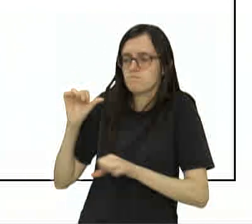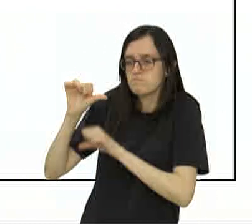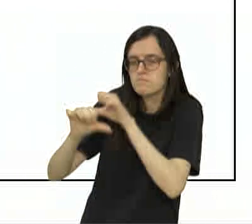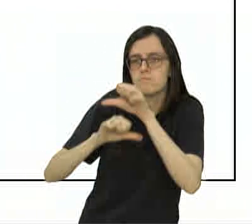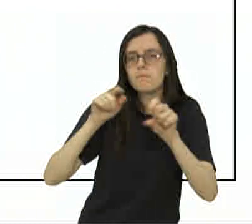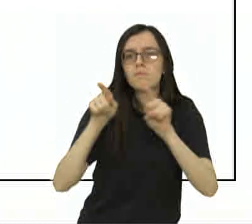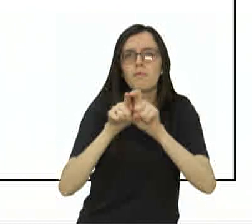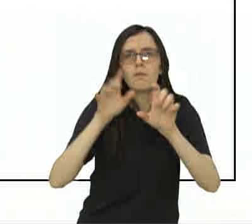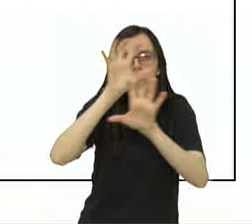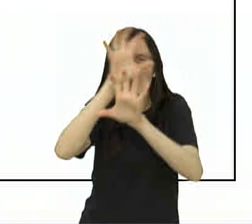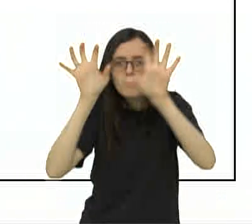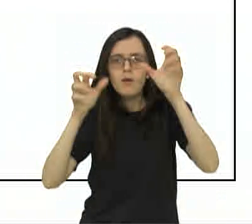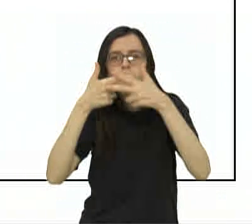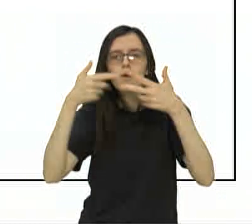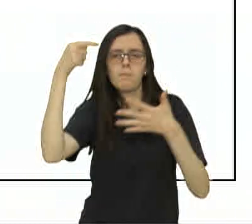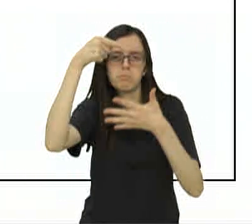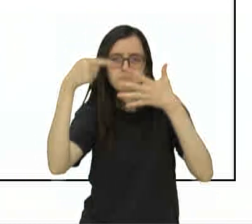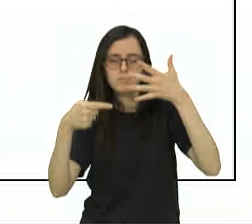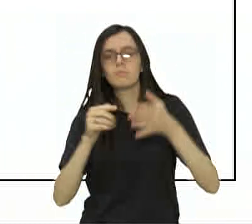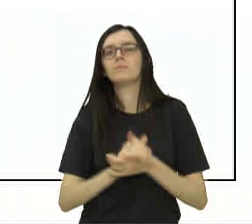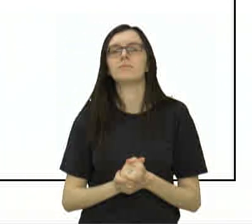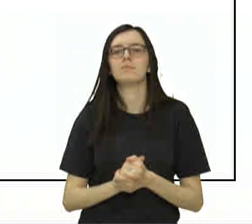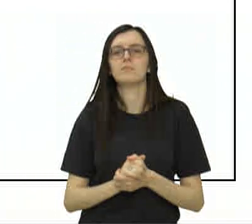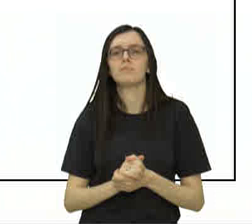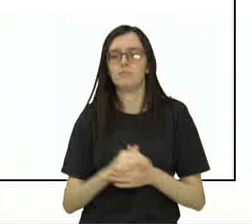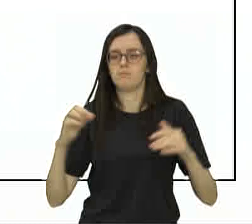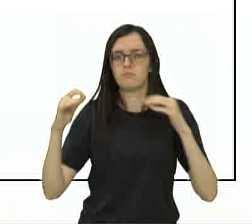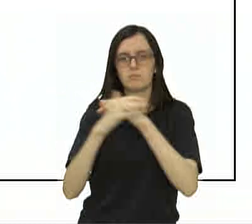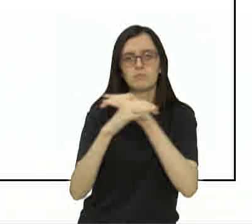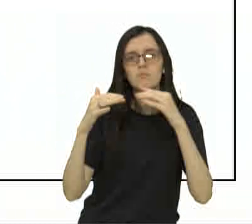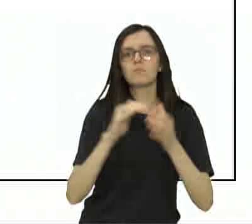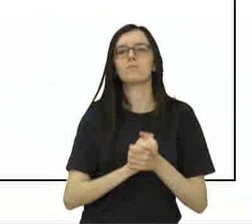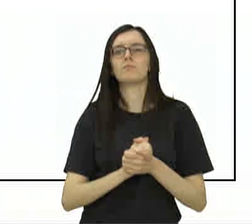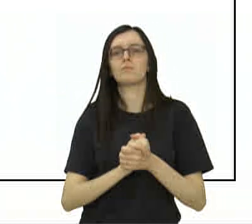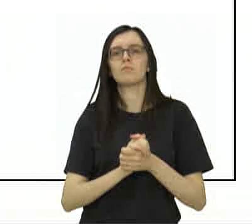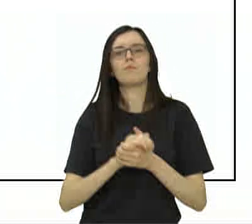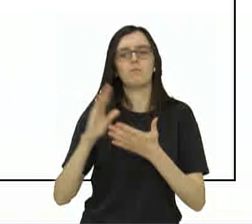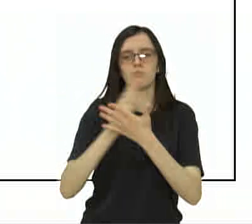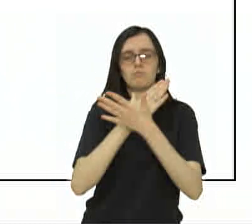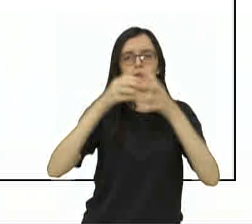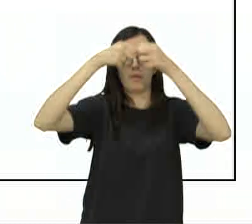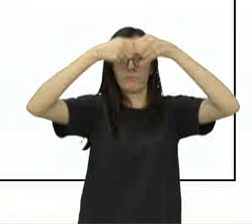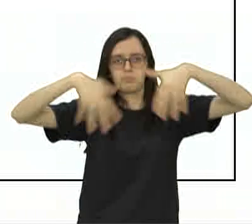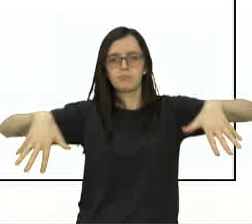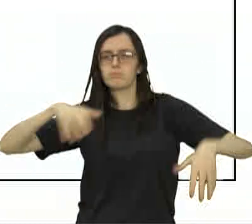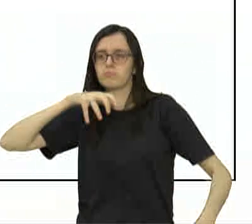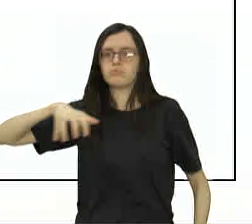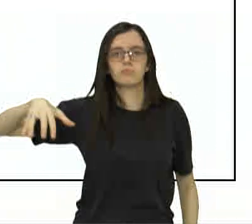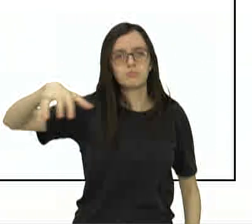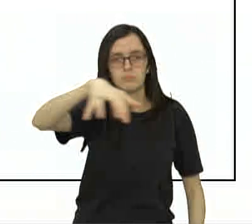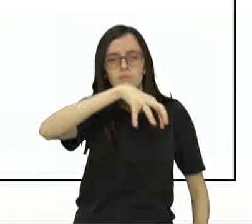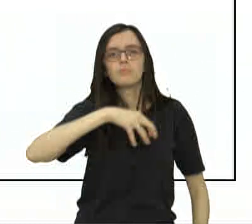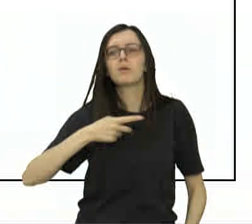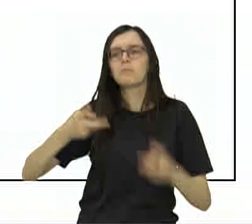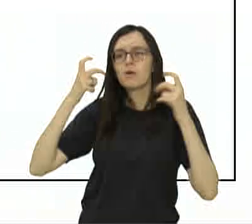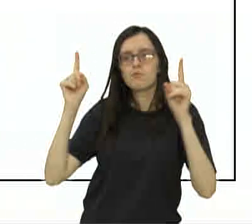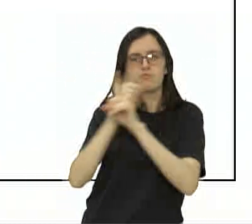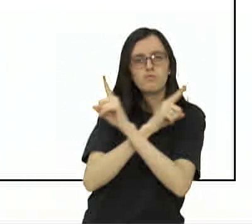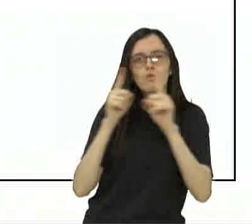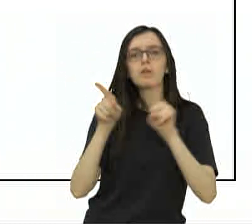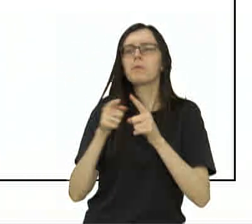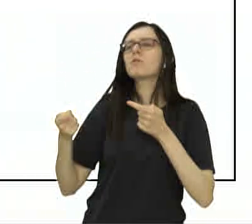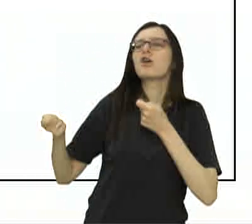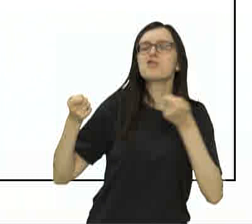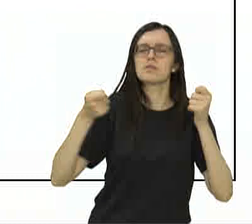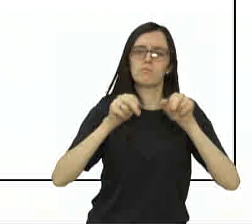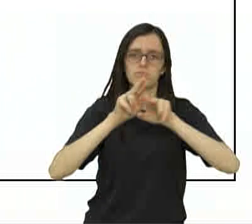partir de elementos concretos. Rede urbana, classificação hierárquica dos centros urbanos, detectação dos fluxos de gestão, entre